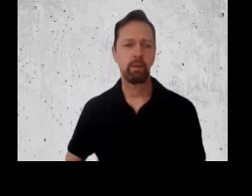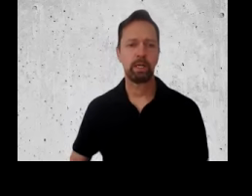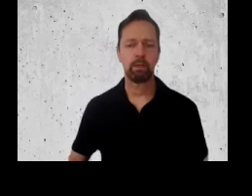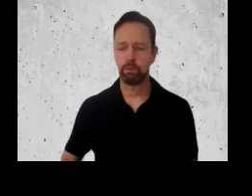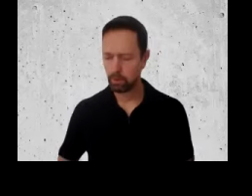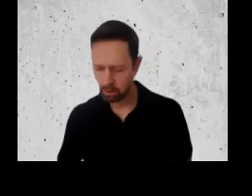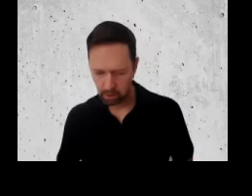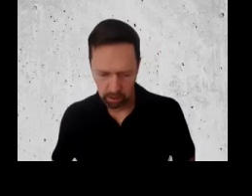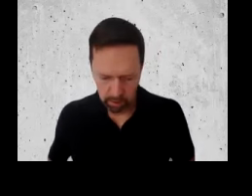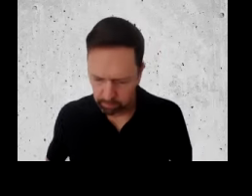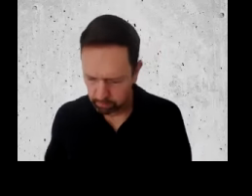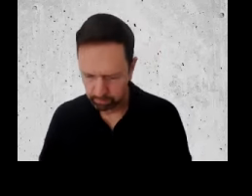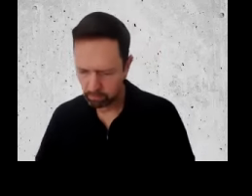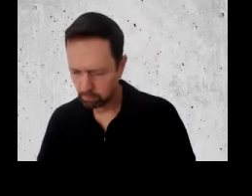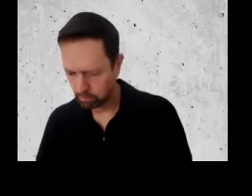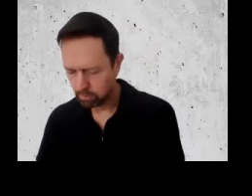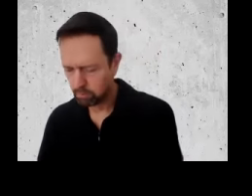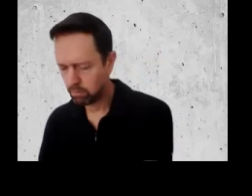Ok, está liberado.